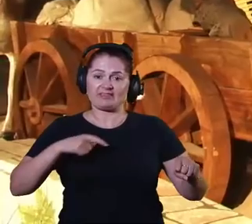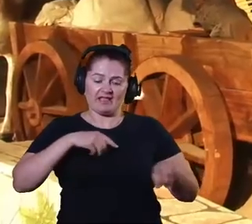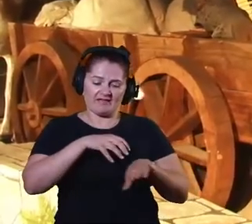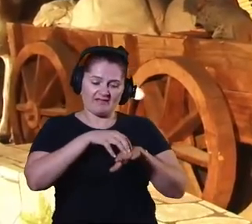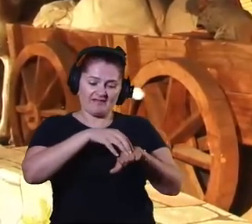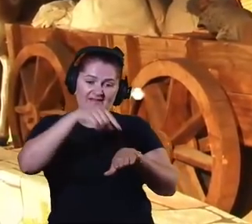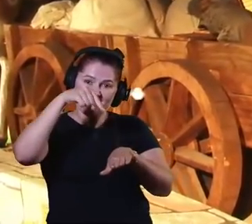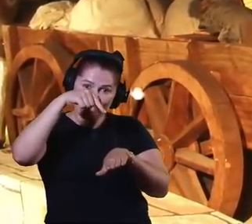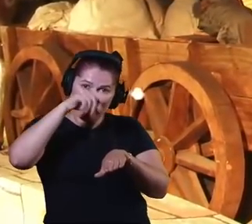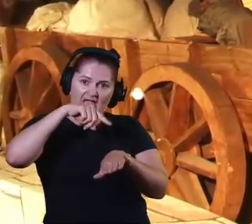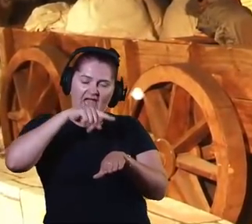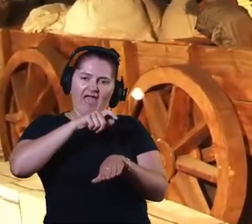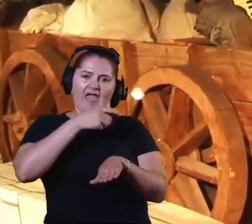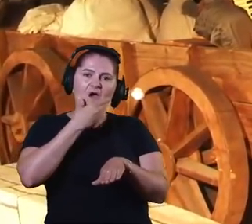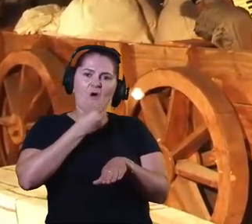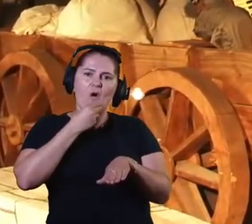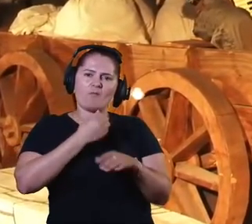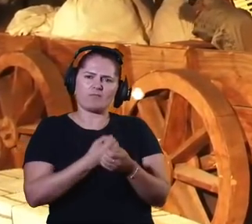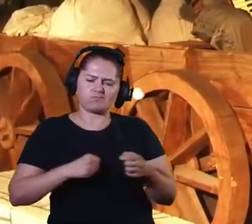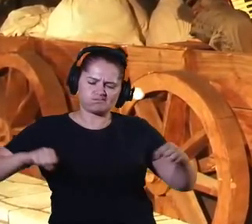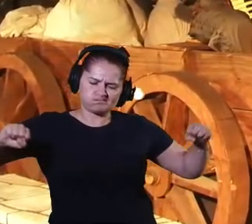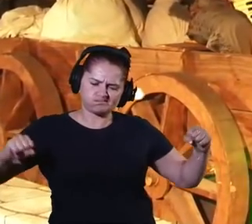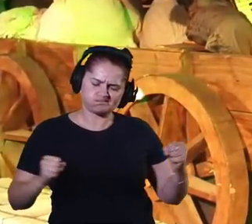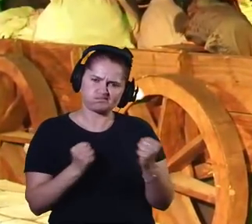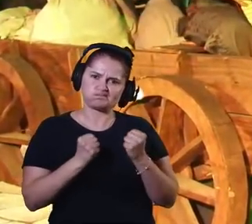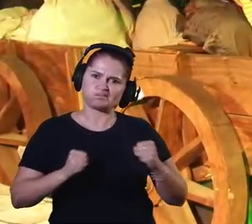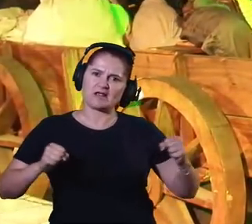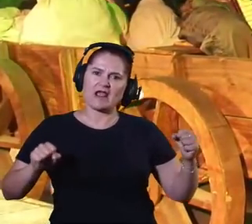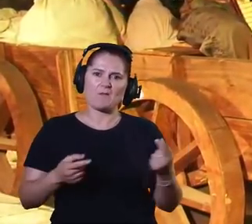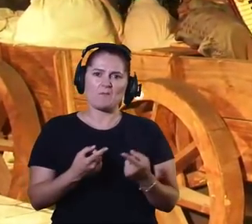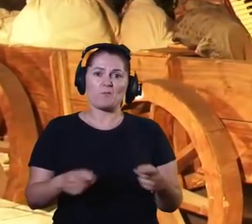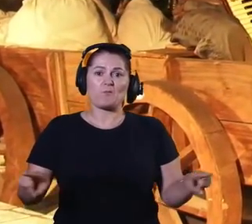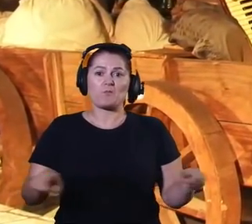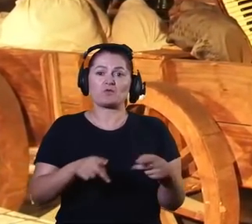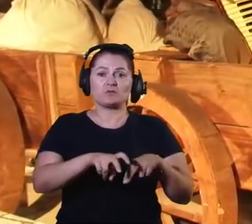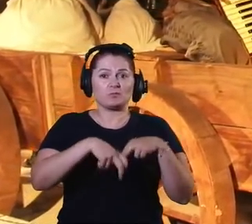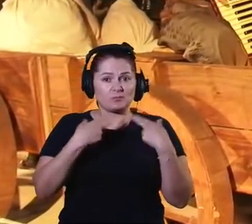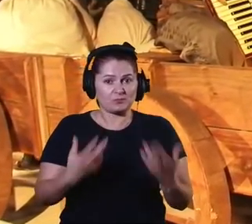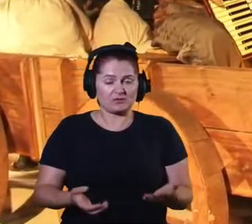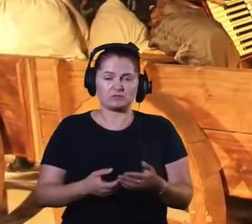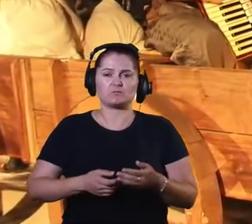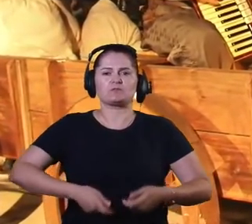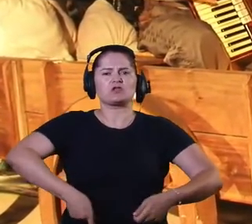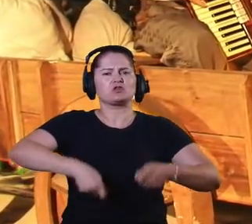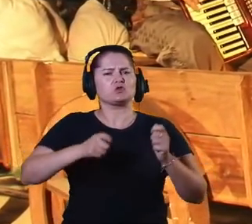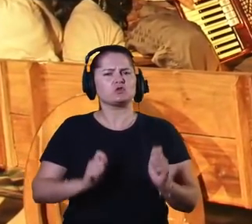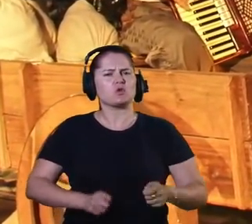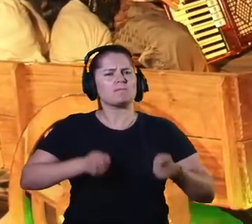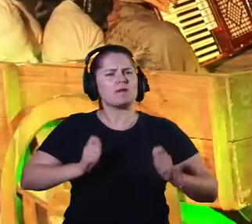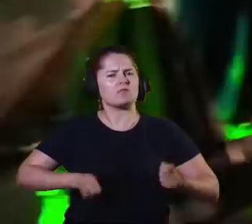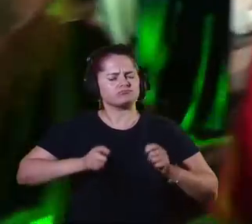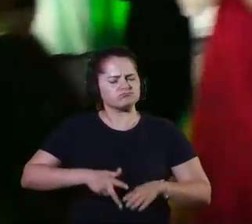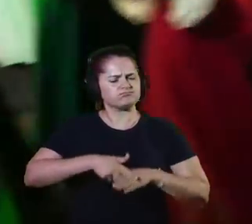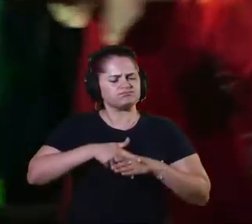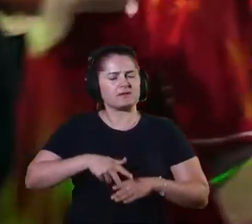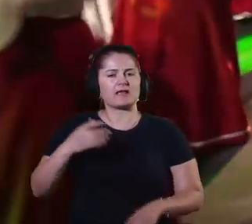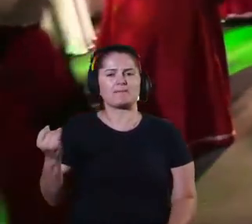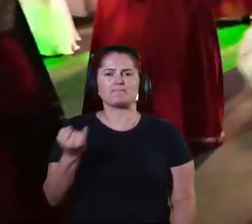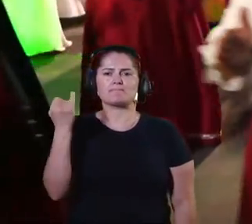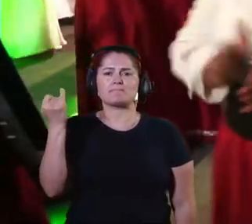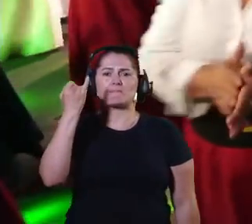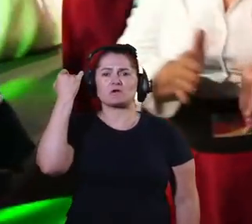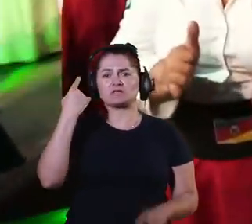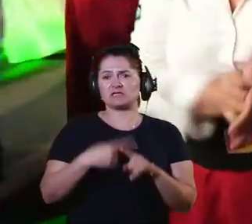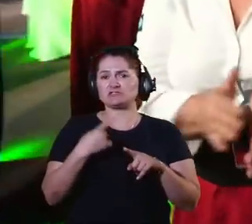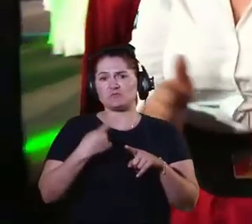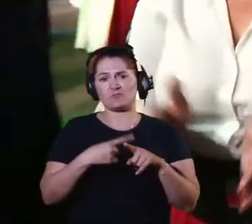carroça. Os tropeiros têm um papel muito importante no desenvolvimento da região. Eles entravam, saíam daqui, mas já vinham, os mantimentos já vinham